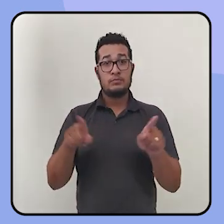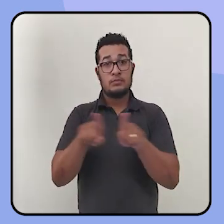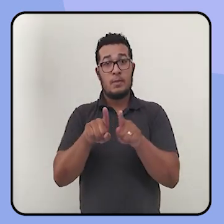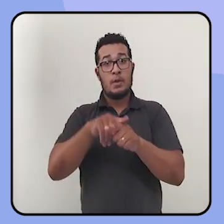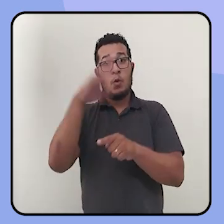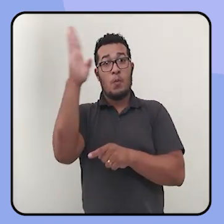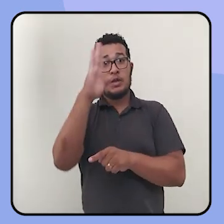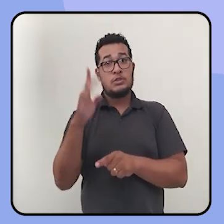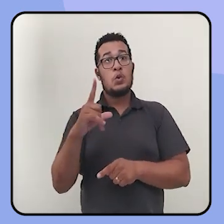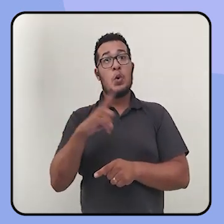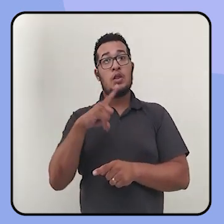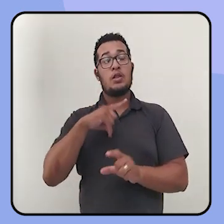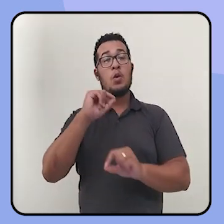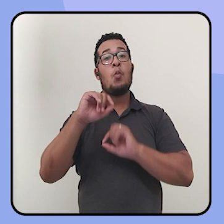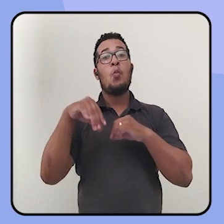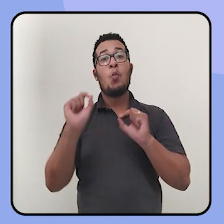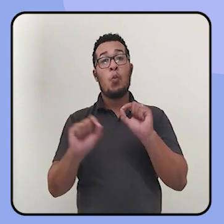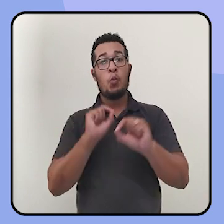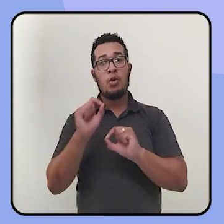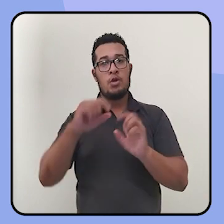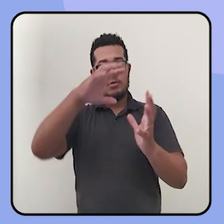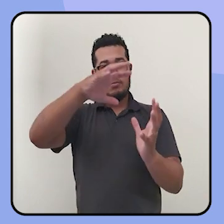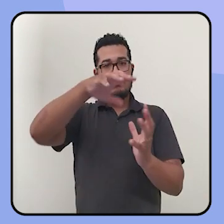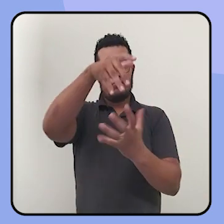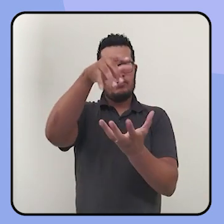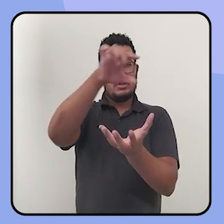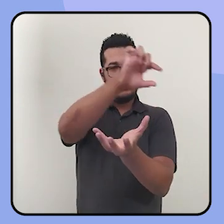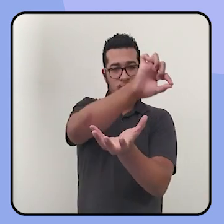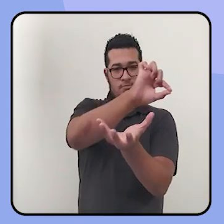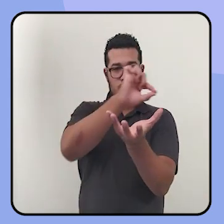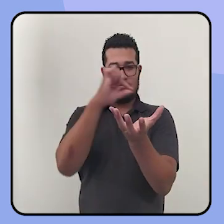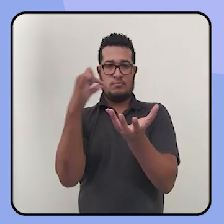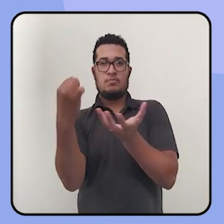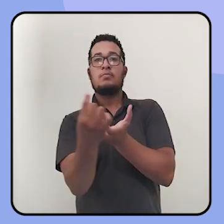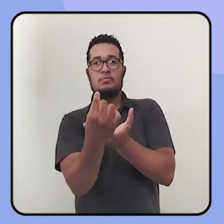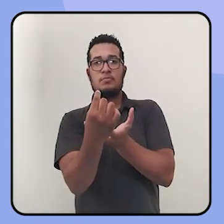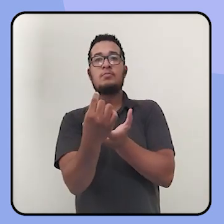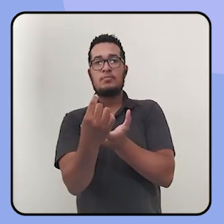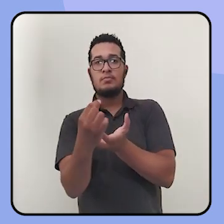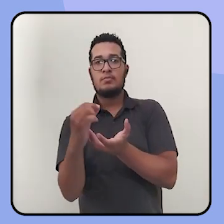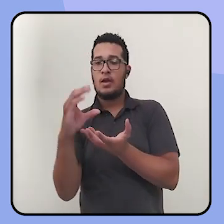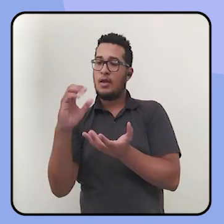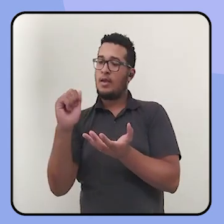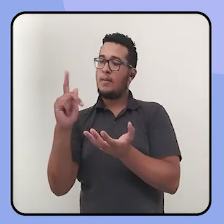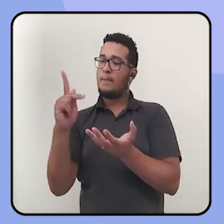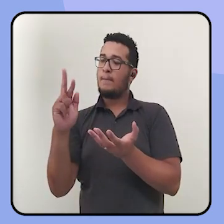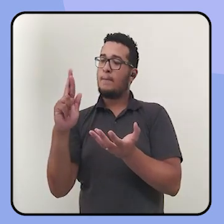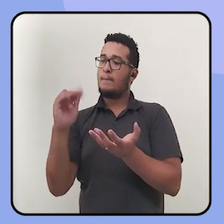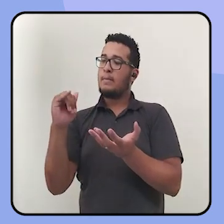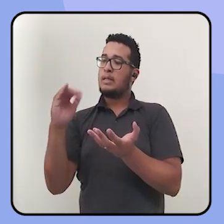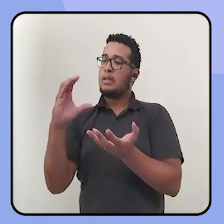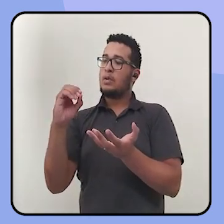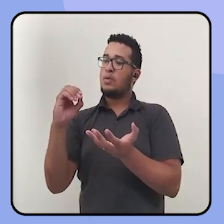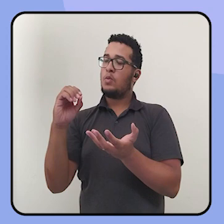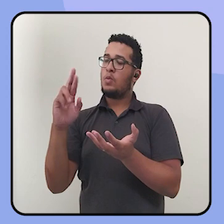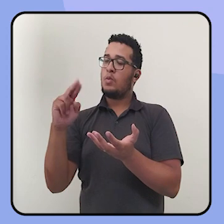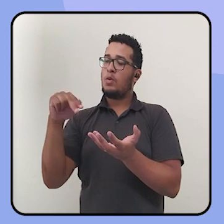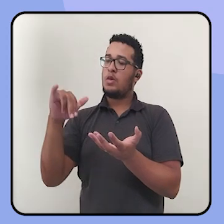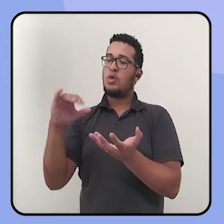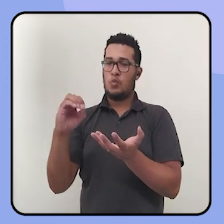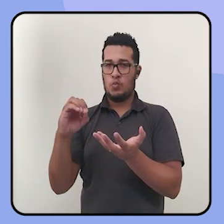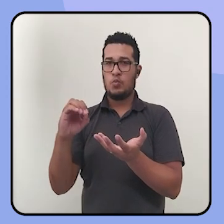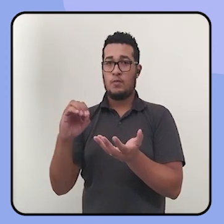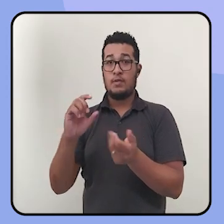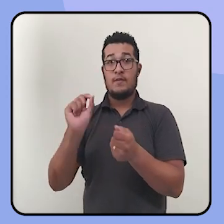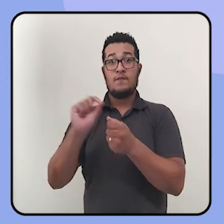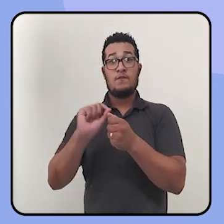m para os homens e 1,50 m para as mulheres. Nos diferentes sítios arqueológicos em que são encontrados,